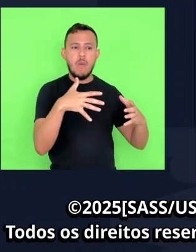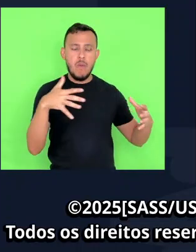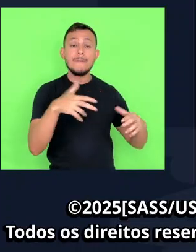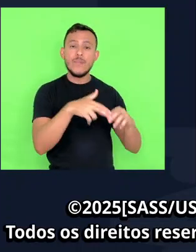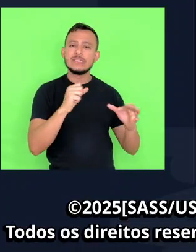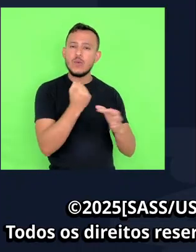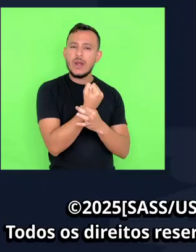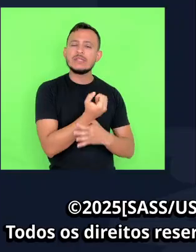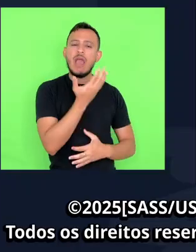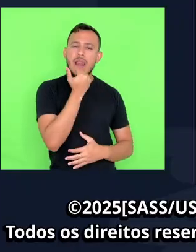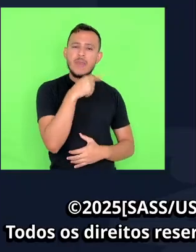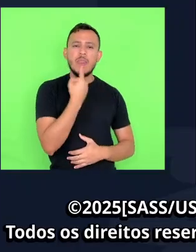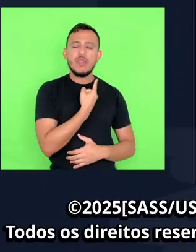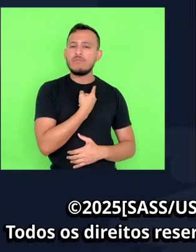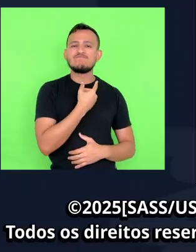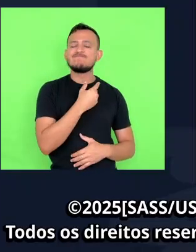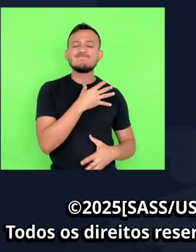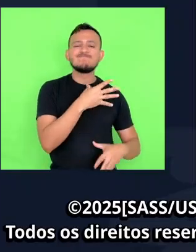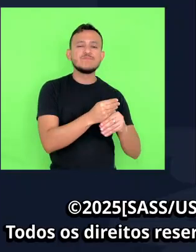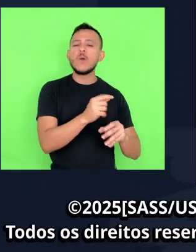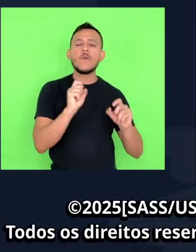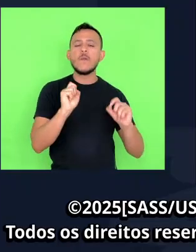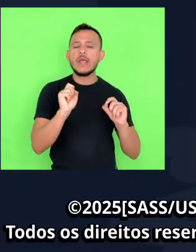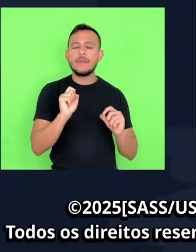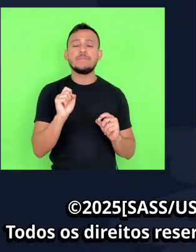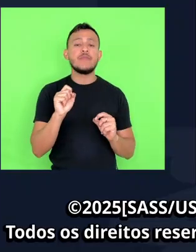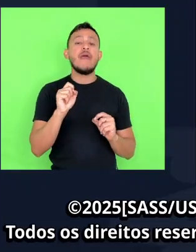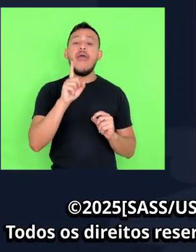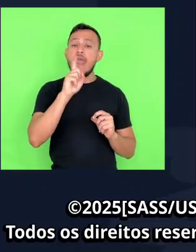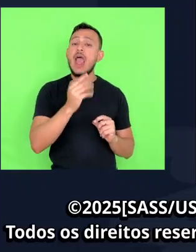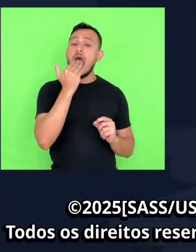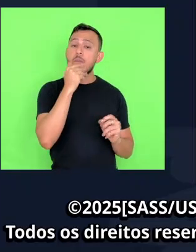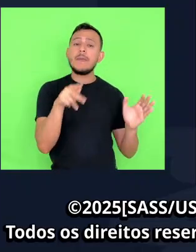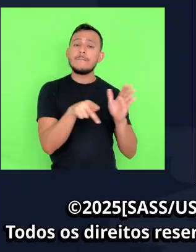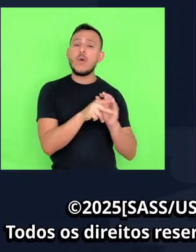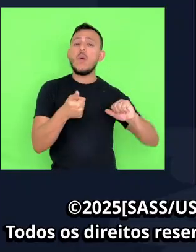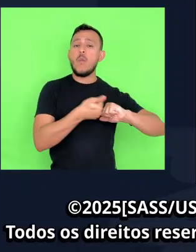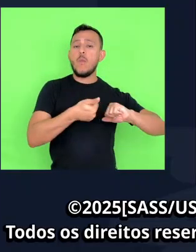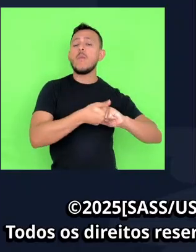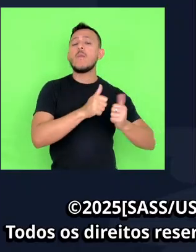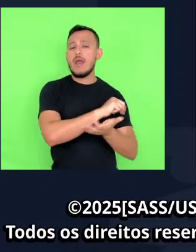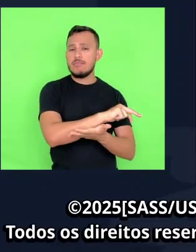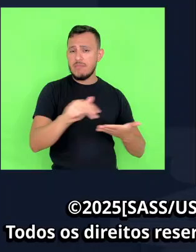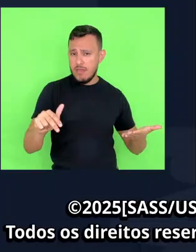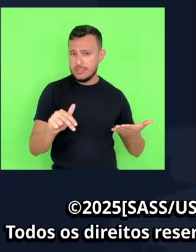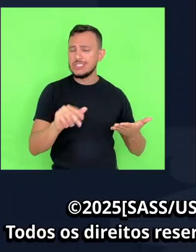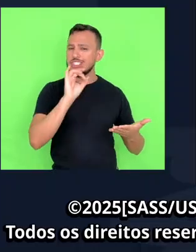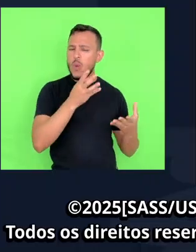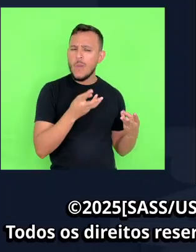por segurança alimentar, a gente reforça que é alimentos de qualidade, não só